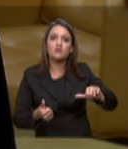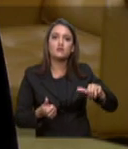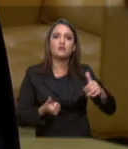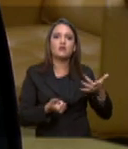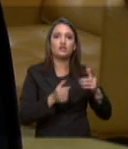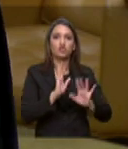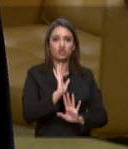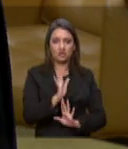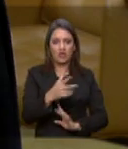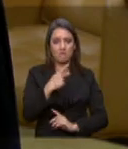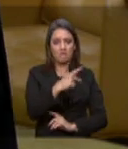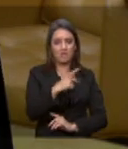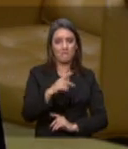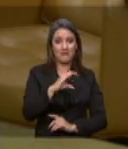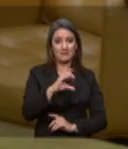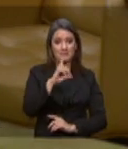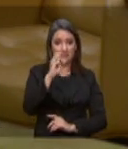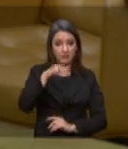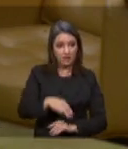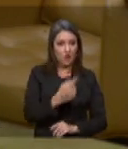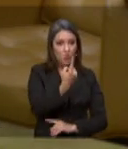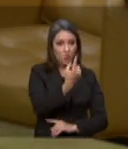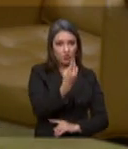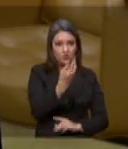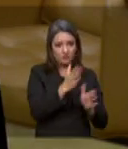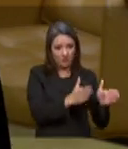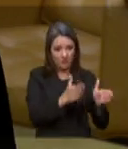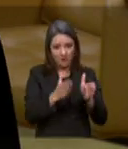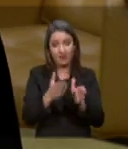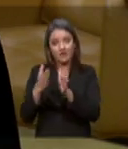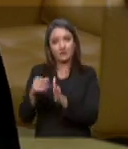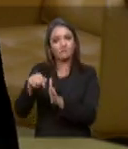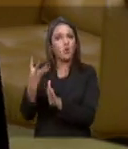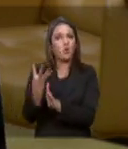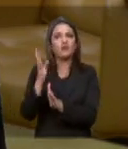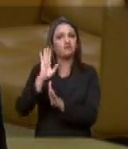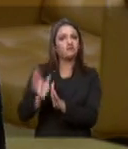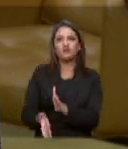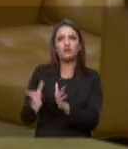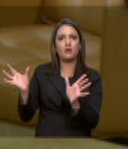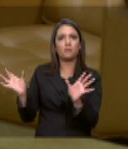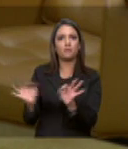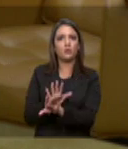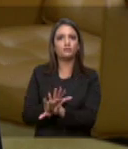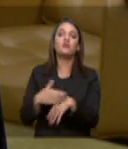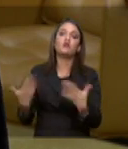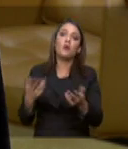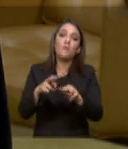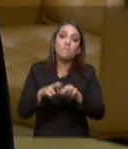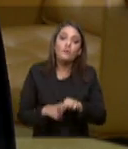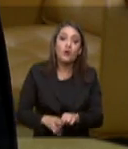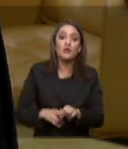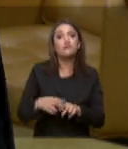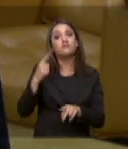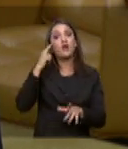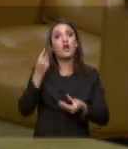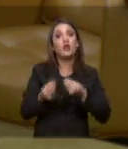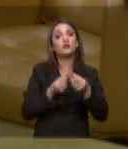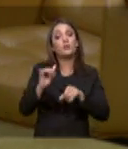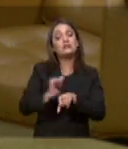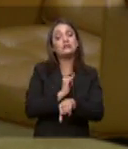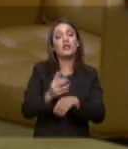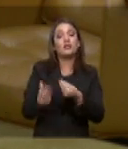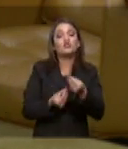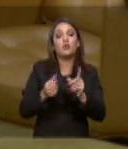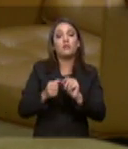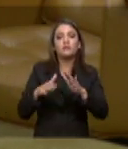fase do PPCDAM já havia demonstrado um esgotamento de seus resultados. Portanto, se buscou uma evolução natural, muito bem